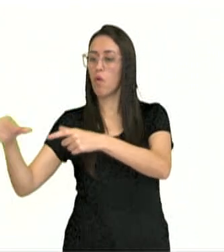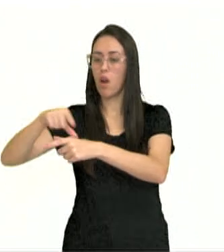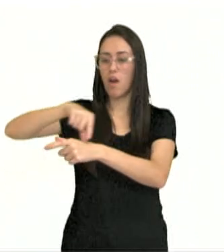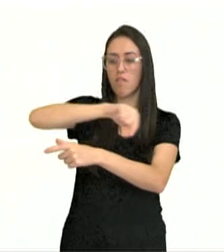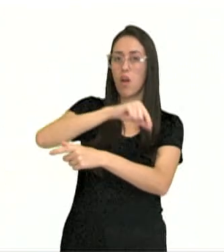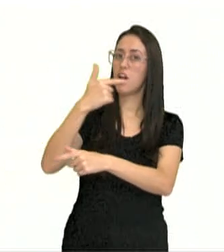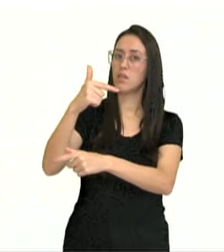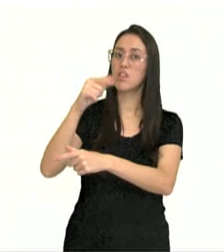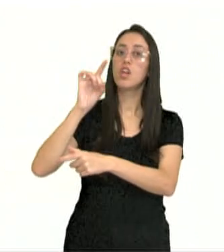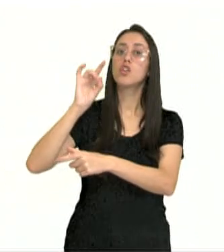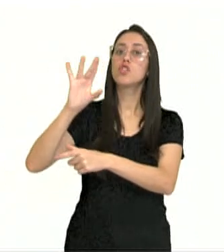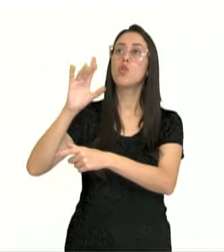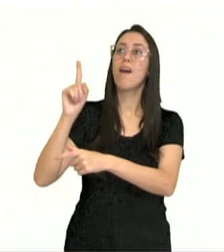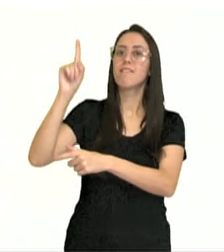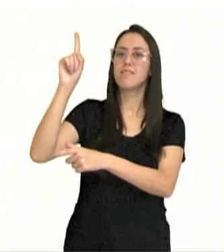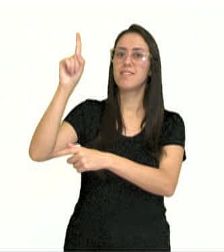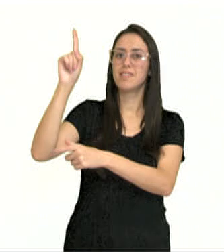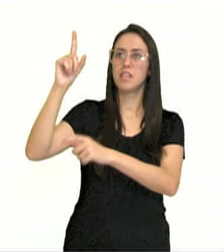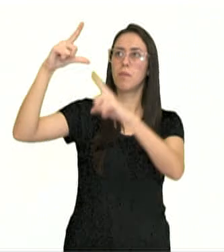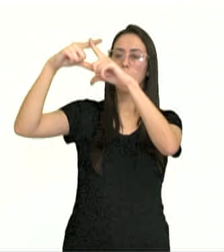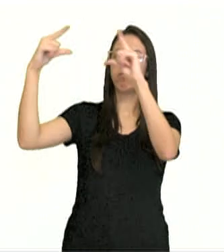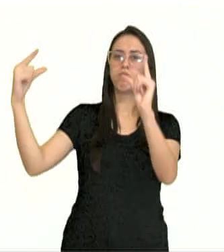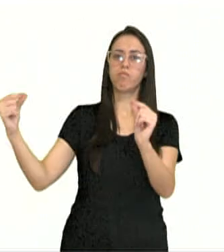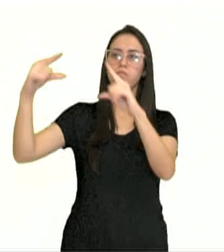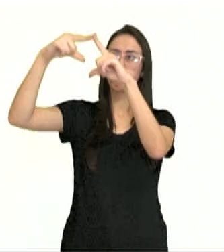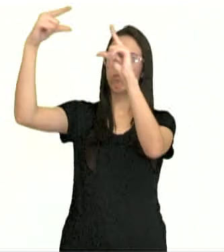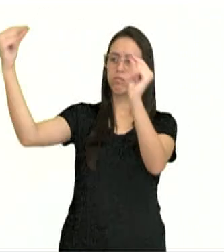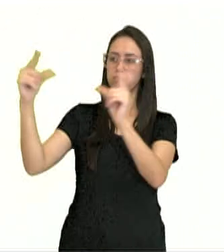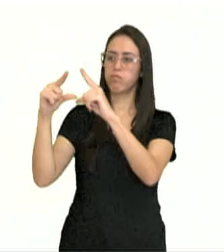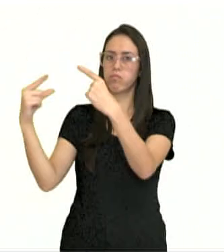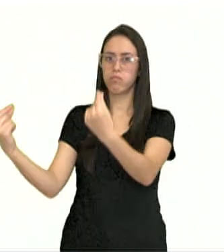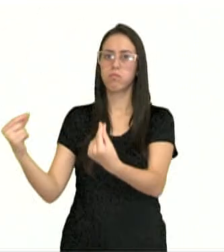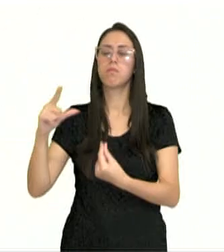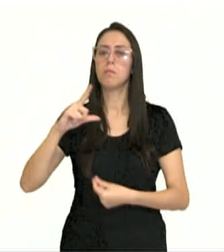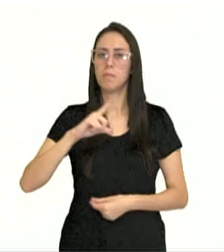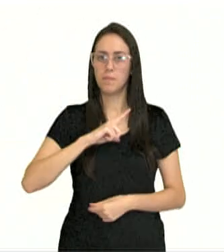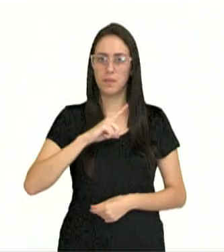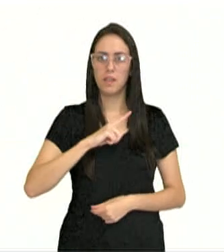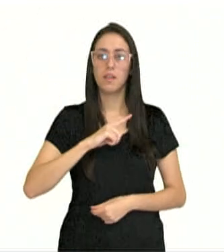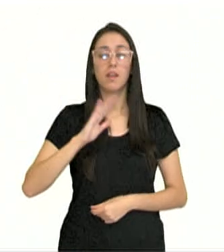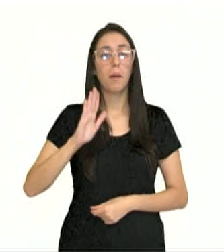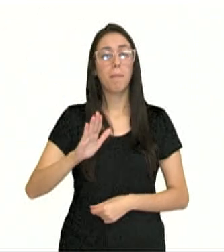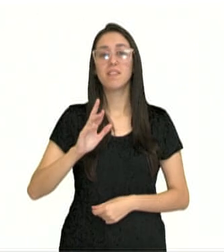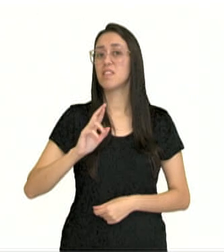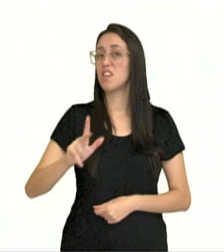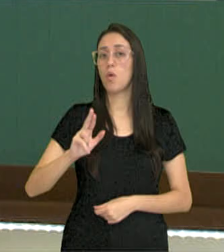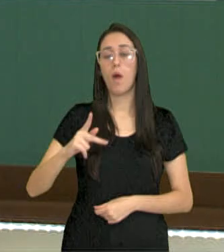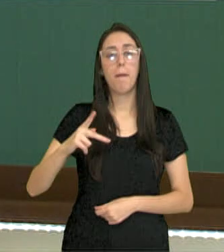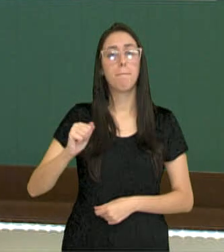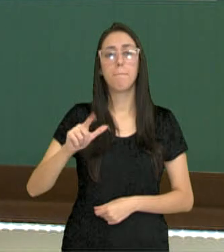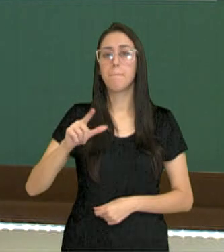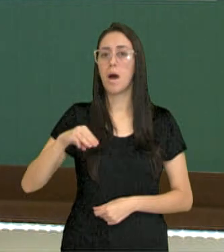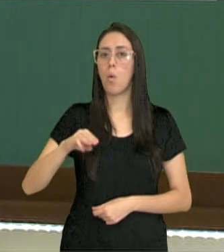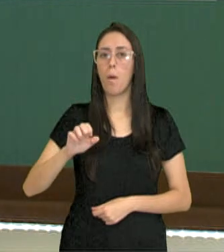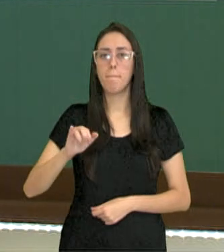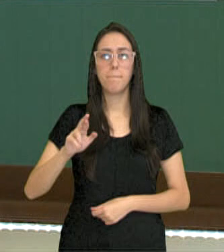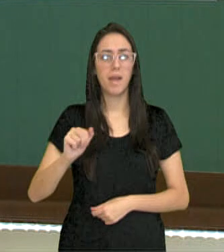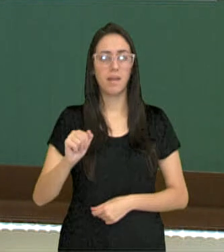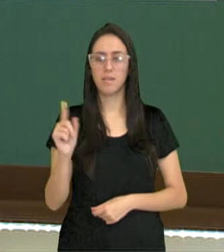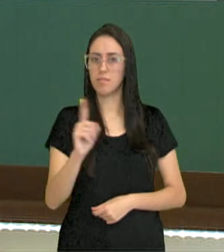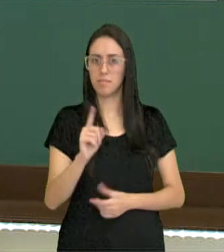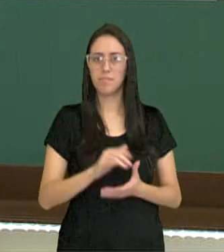ápice, na parte de cima. Mas não é uma palmeira, é uma característica desse grupo. Nós temos